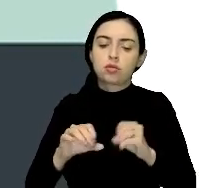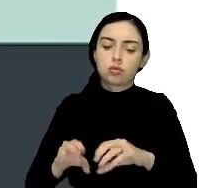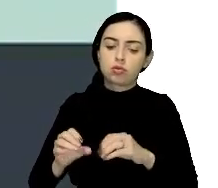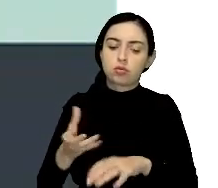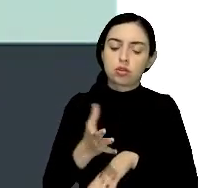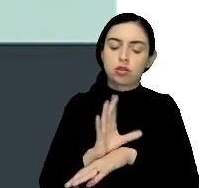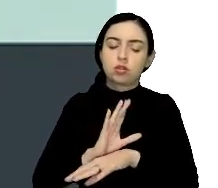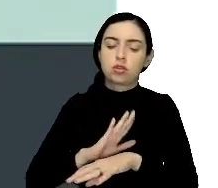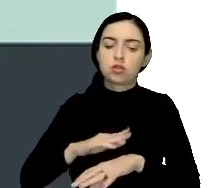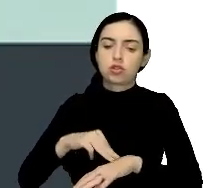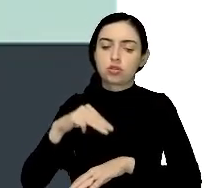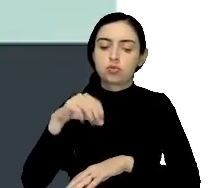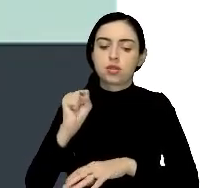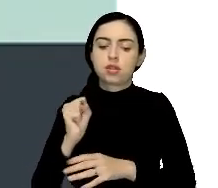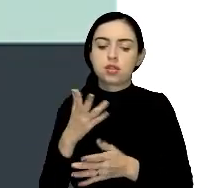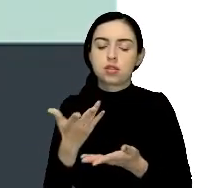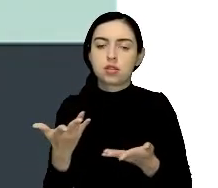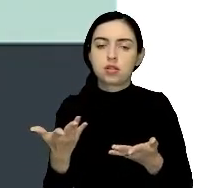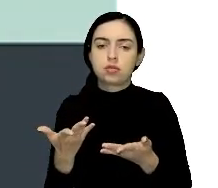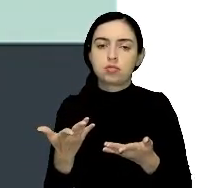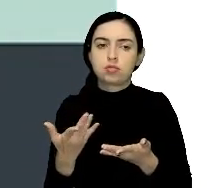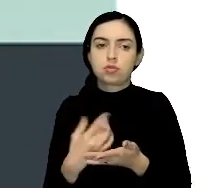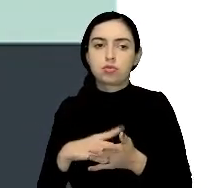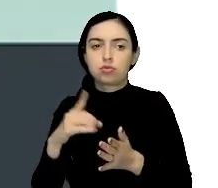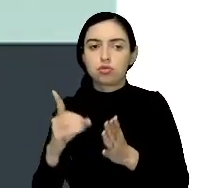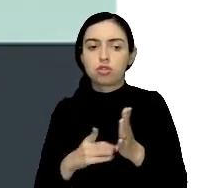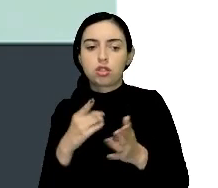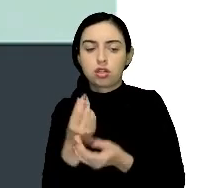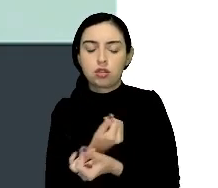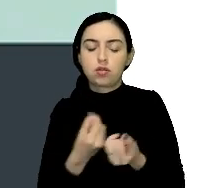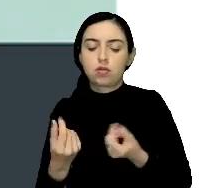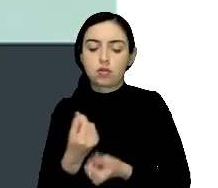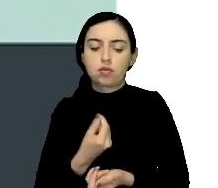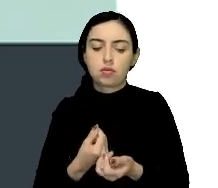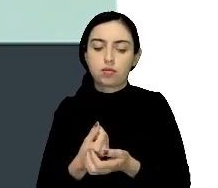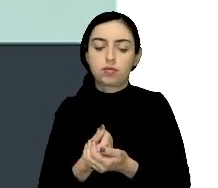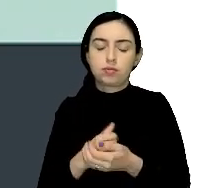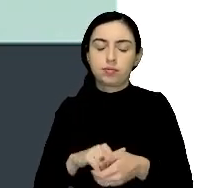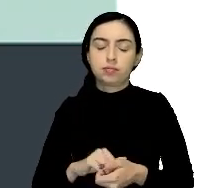Lunenburg, de Direito Econômico e Economia Pública, isso?